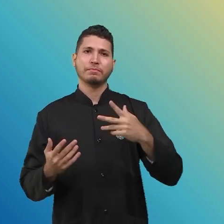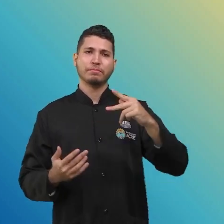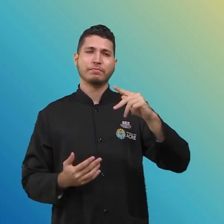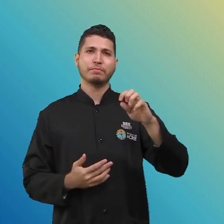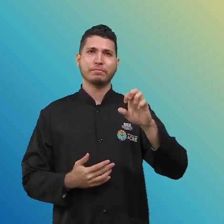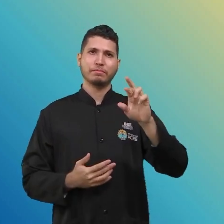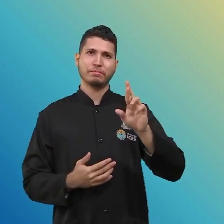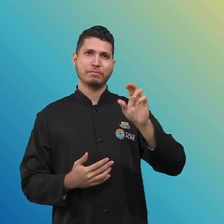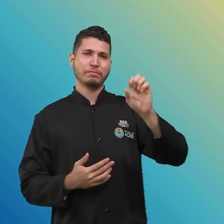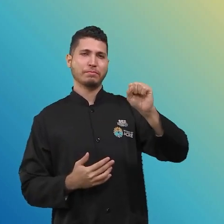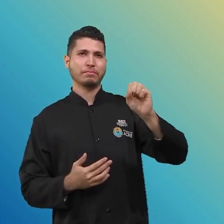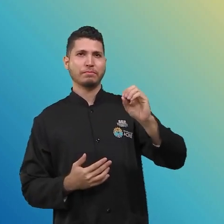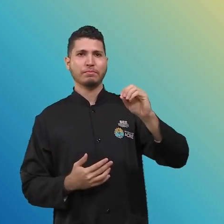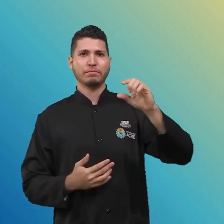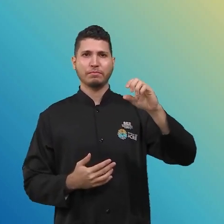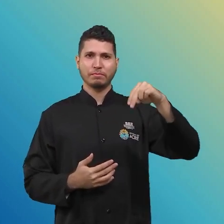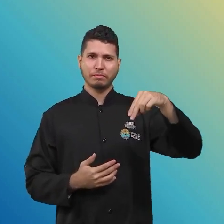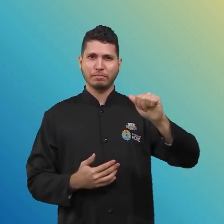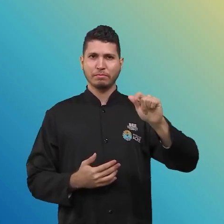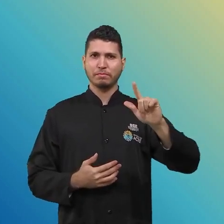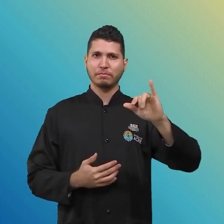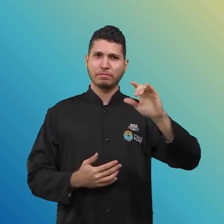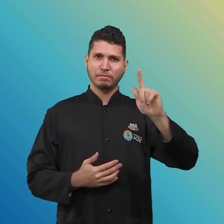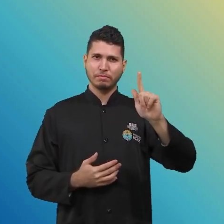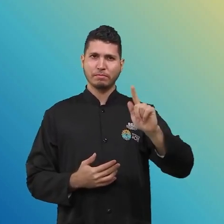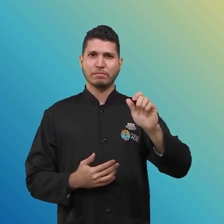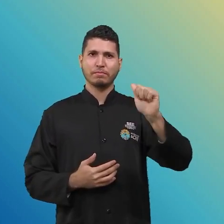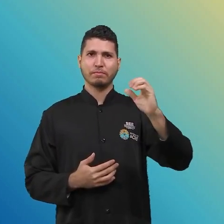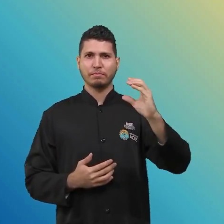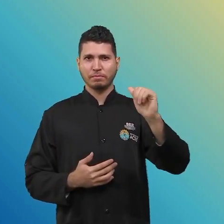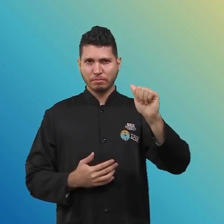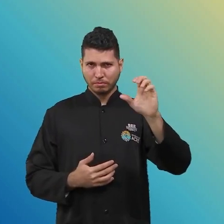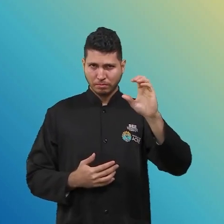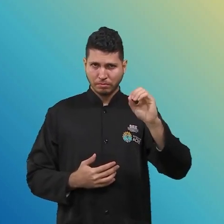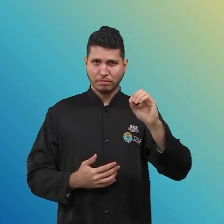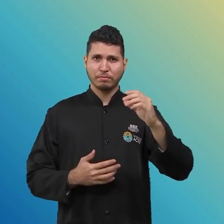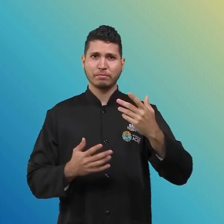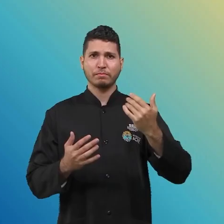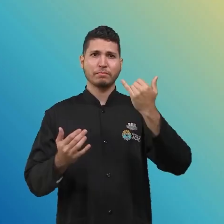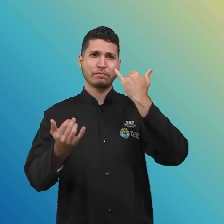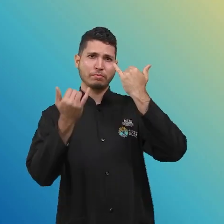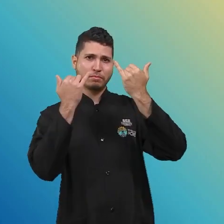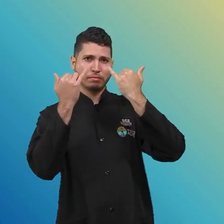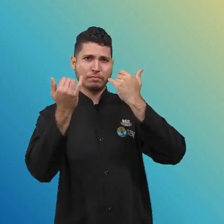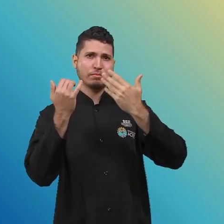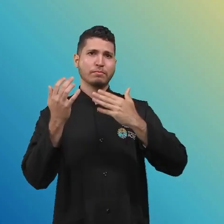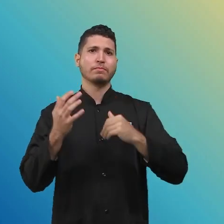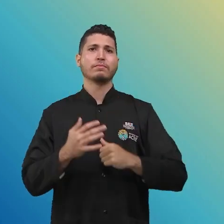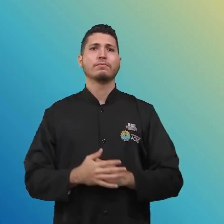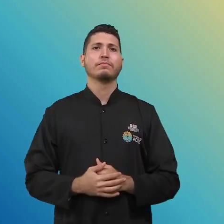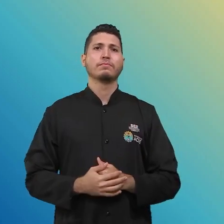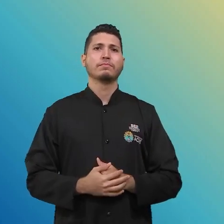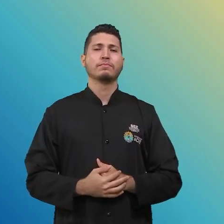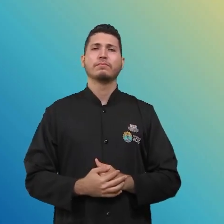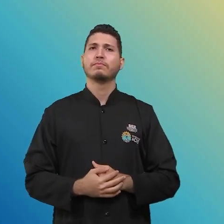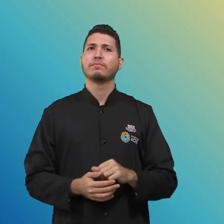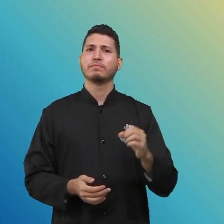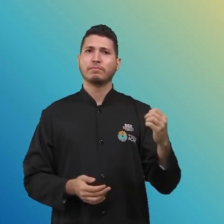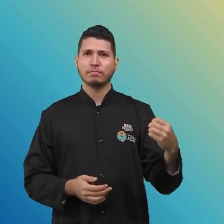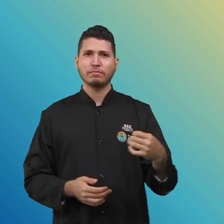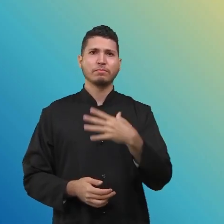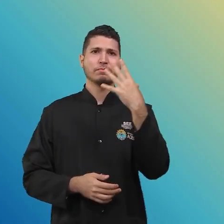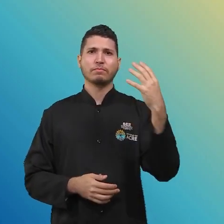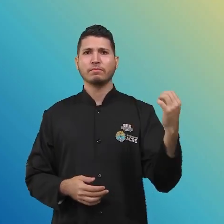atualização contínua das informações que lá se encontram. Então, os museus, eles